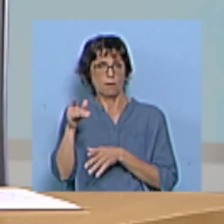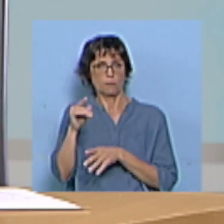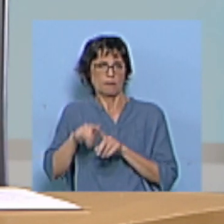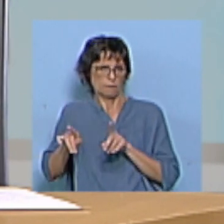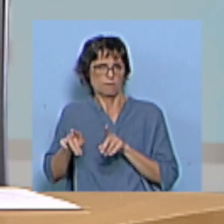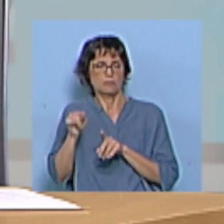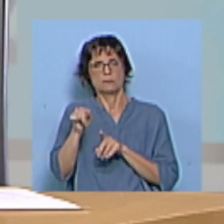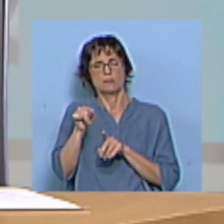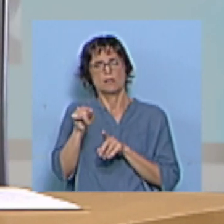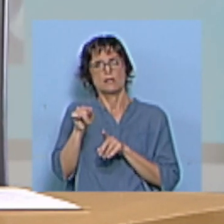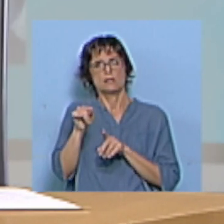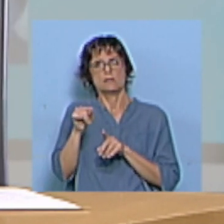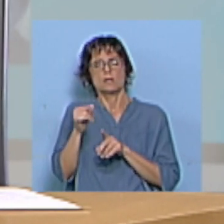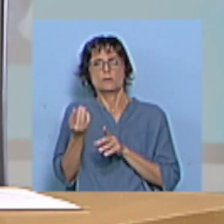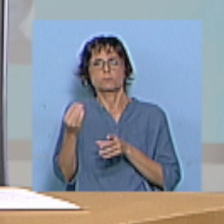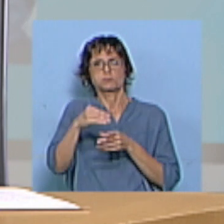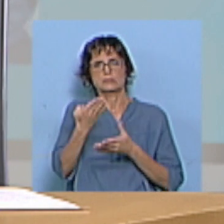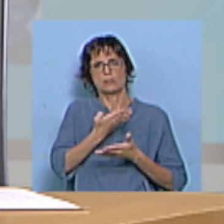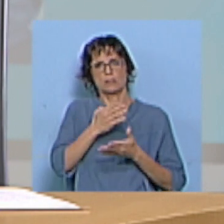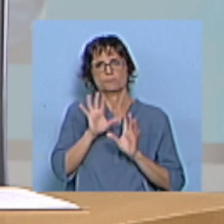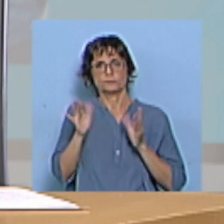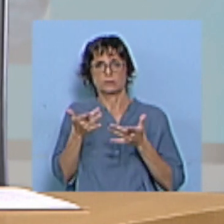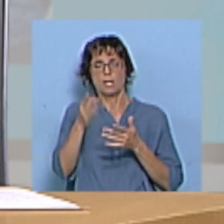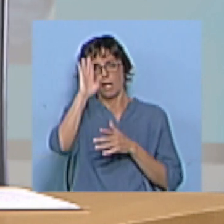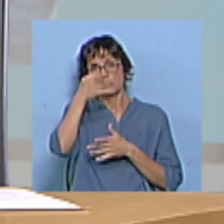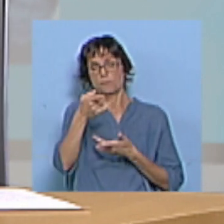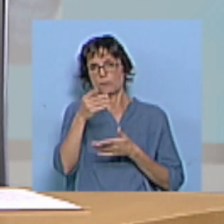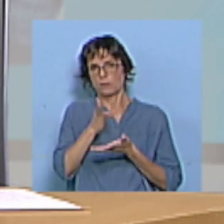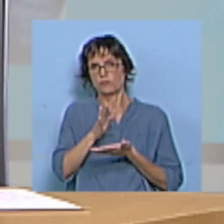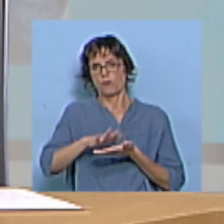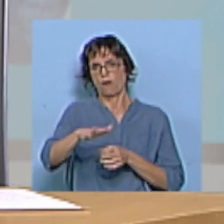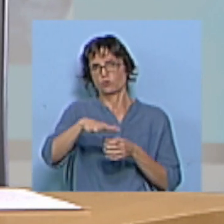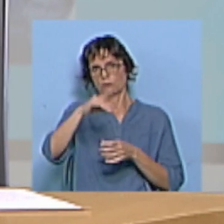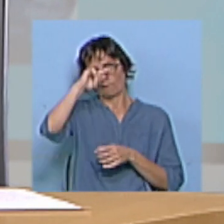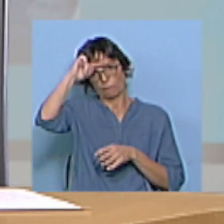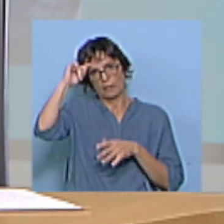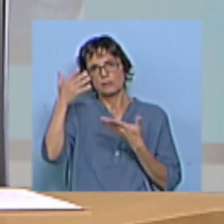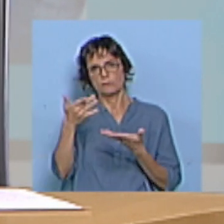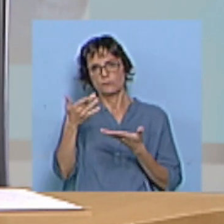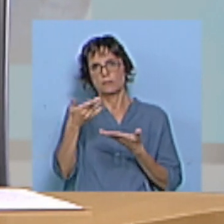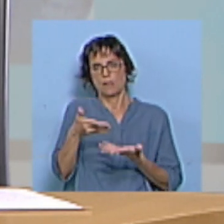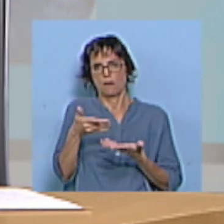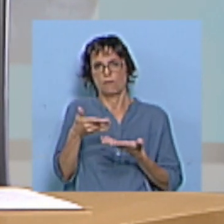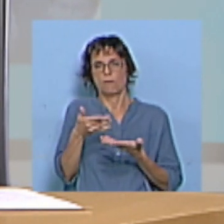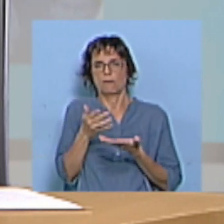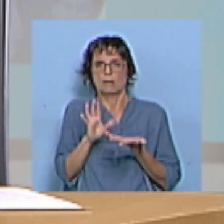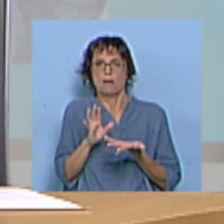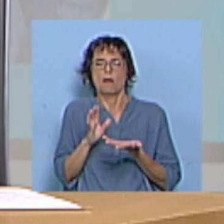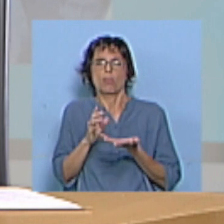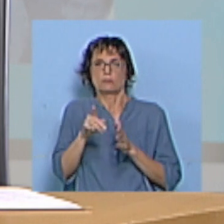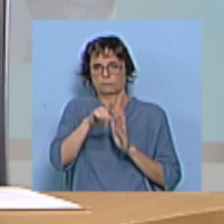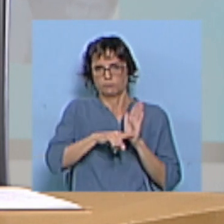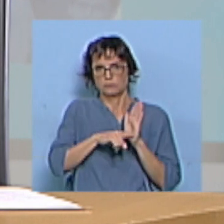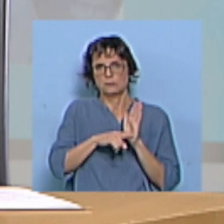dívida geral e nós já estamos com a corda na garganta e, portanto, mesmo sem ter de cumprir aqueles critérios do Pacto de Estabilidade, que